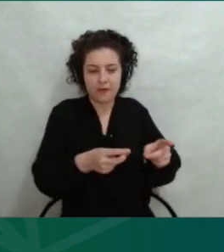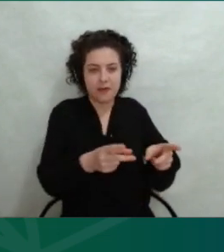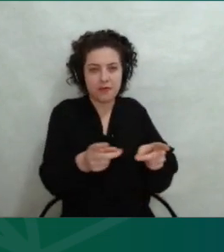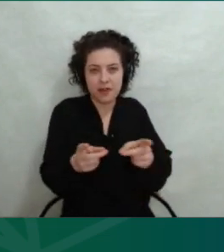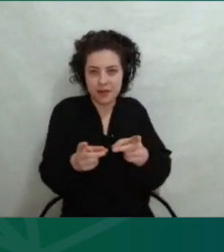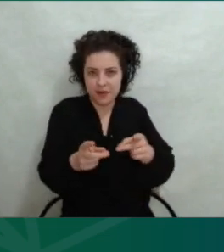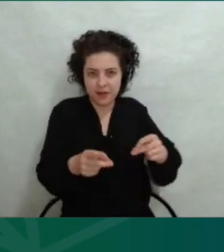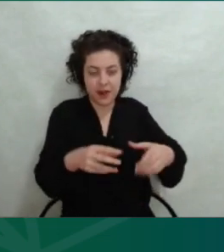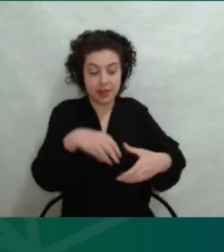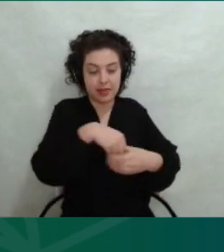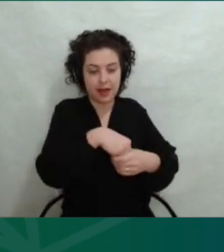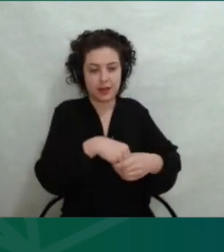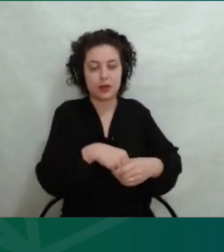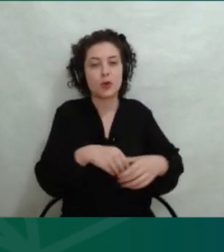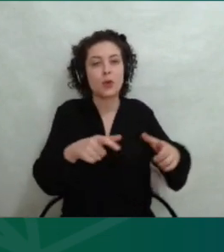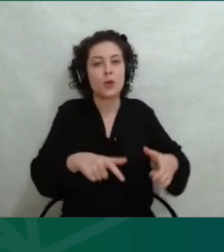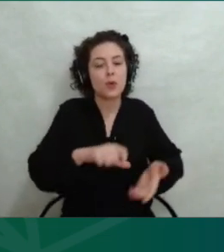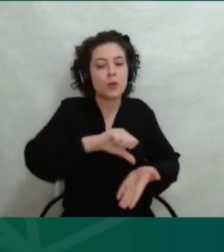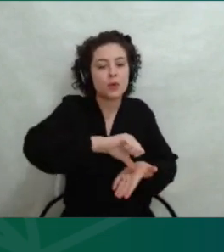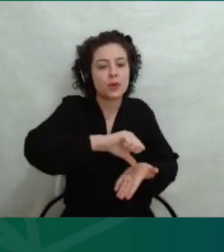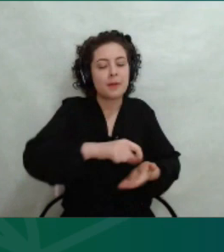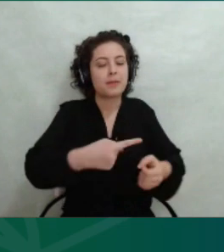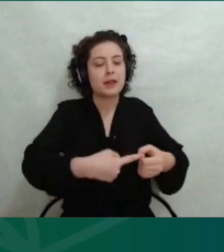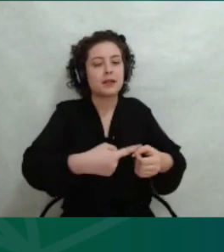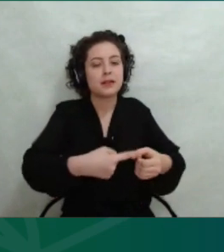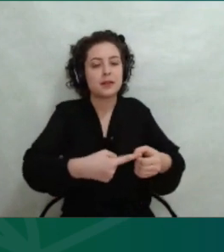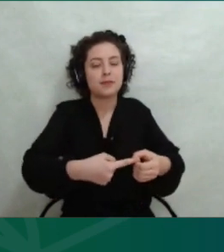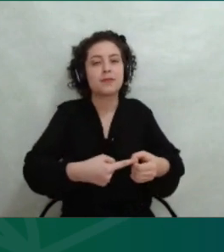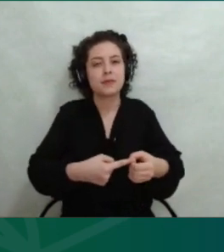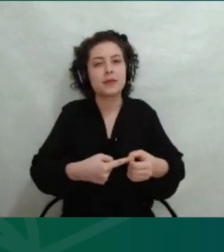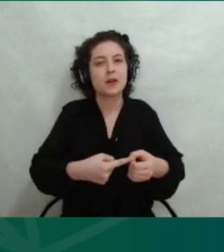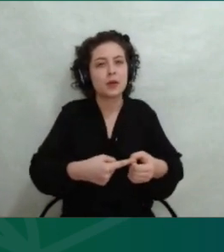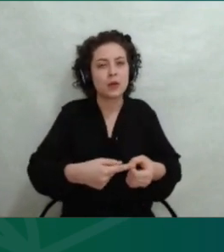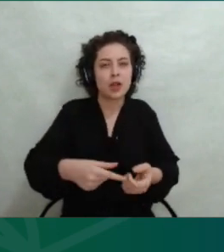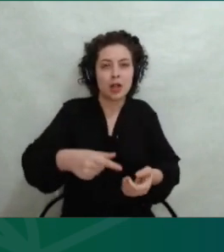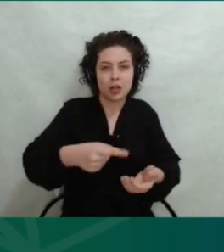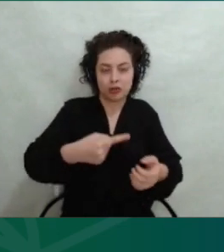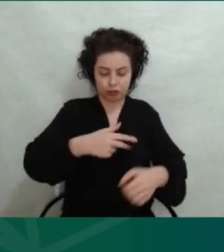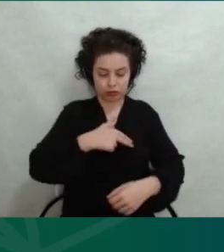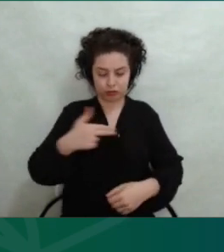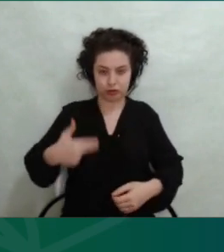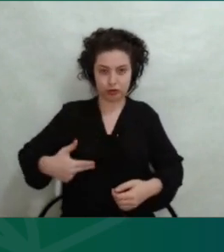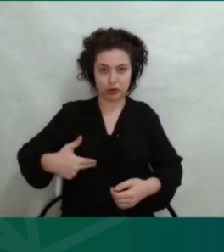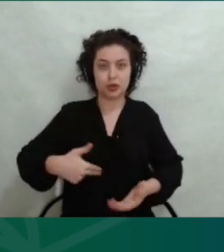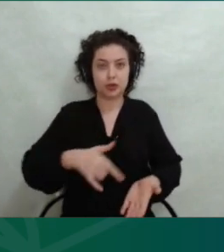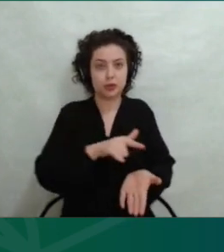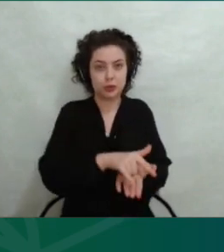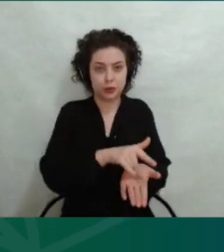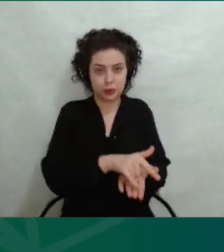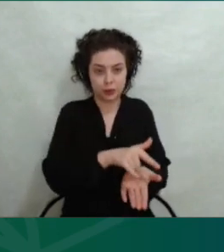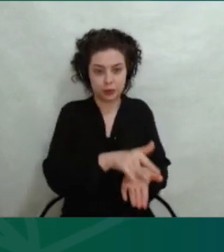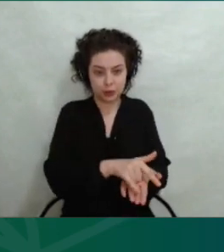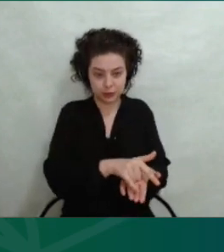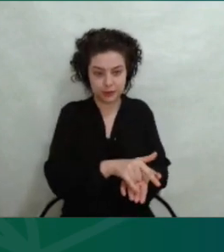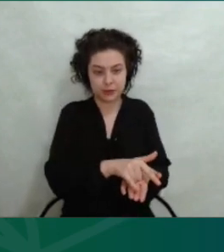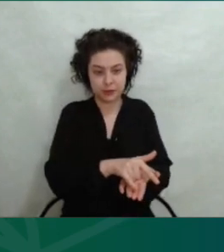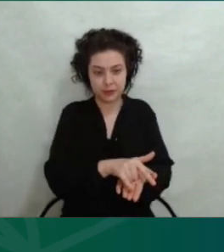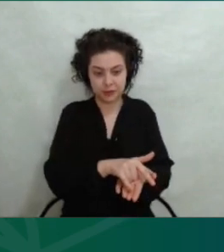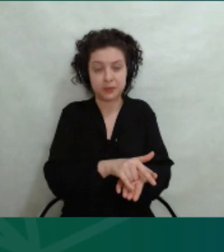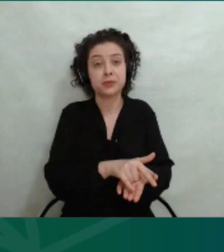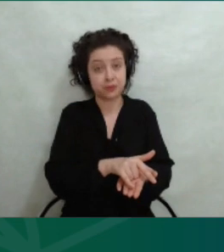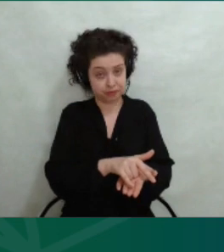numa cidade chinesa, bem na parte central da China, chamada Wuhan. Os casos